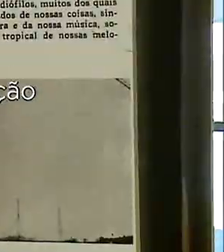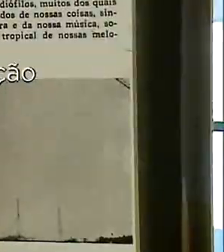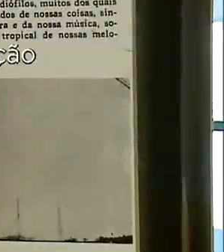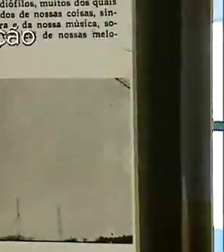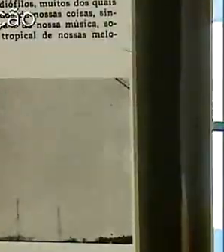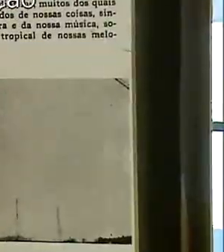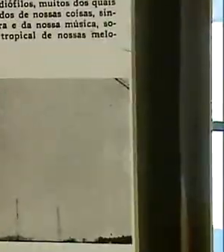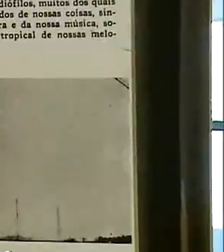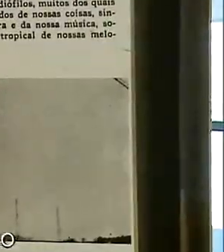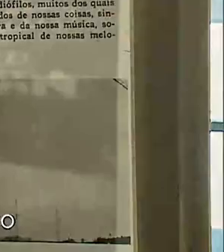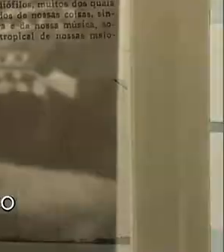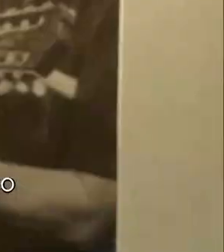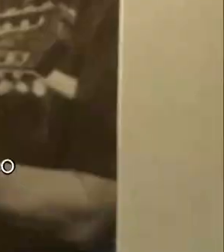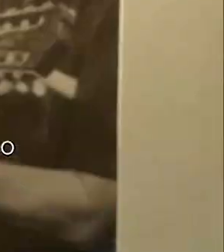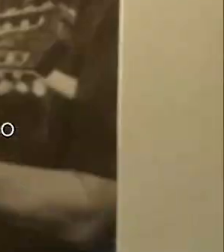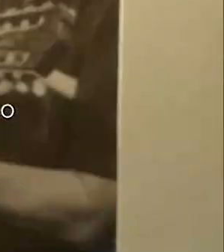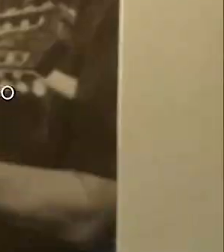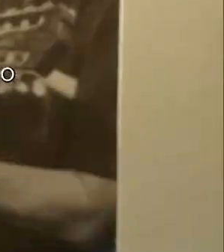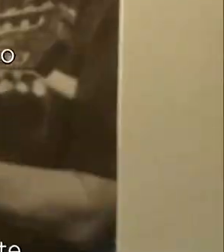Tchau.